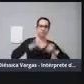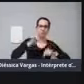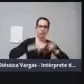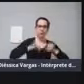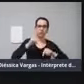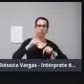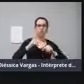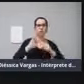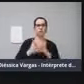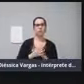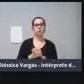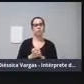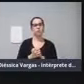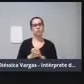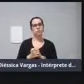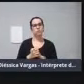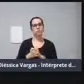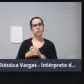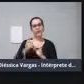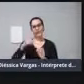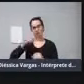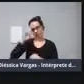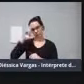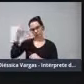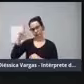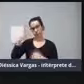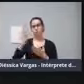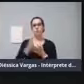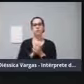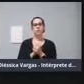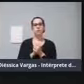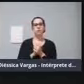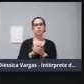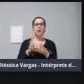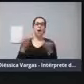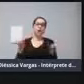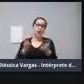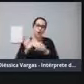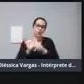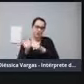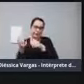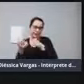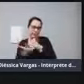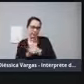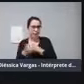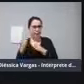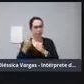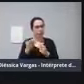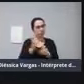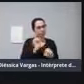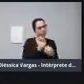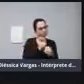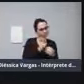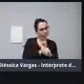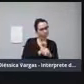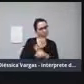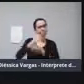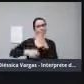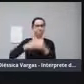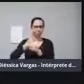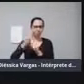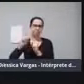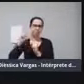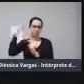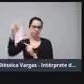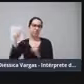da pró-reitoria e da direção do campus e aí com a pandemia ficou agora para um segundo momento, né, para ano que vem a gente poder também